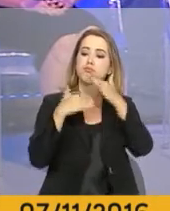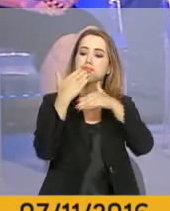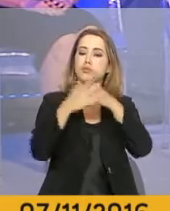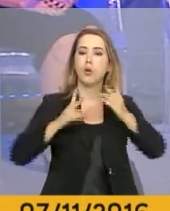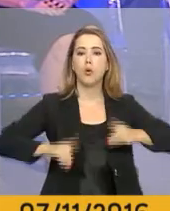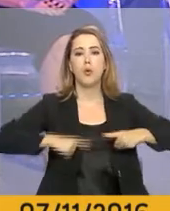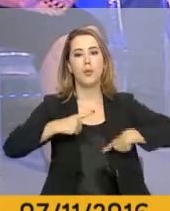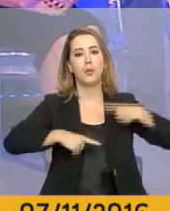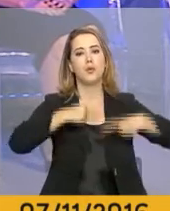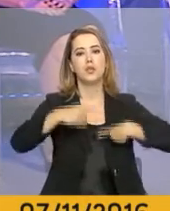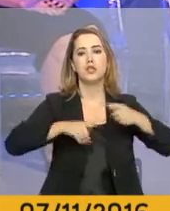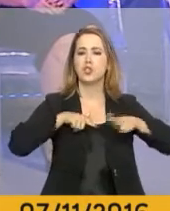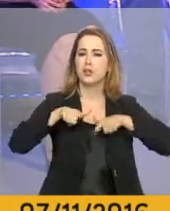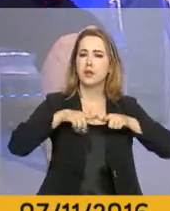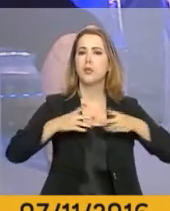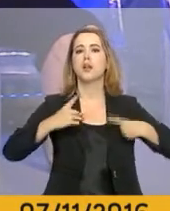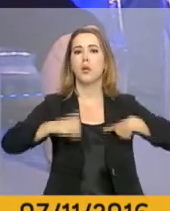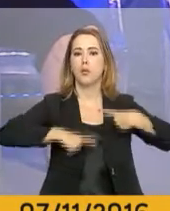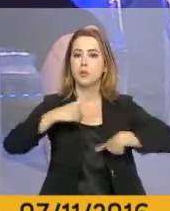sólida